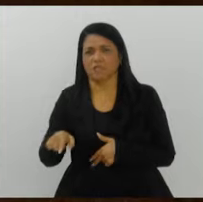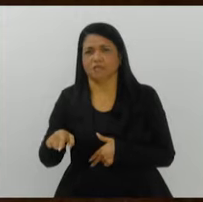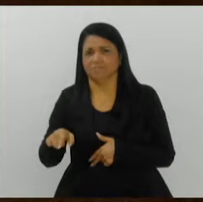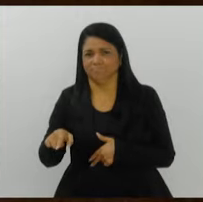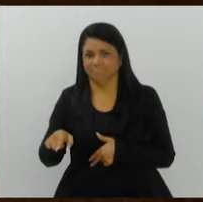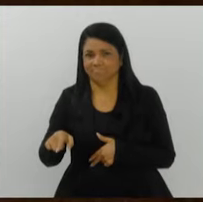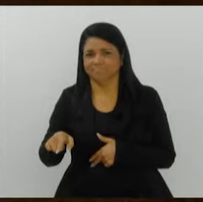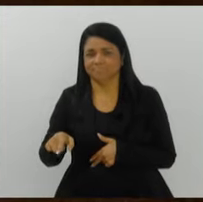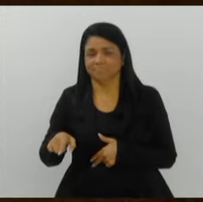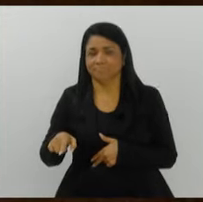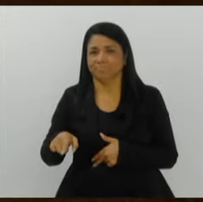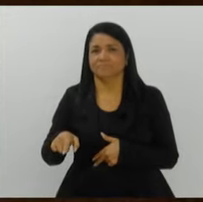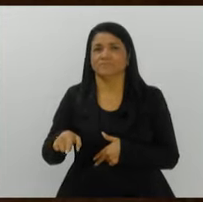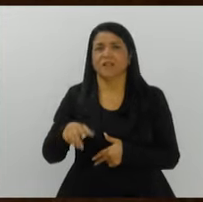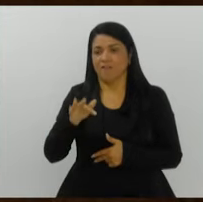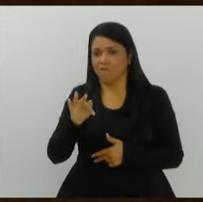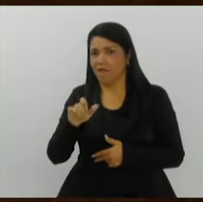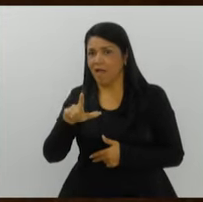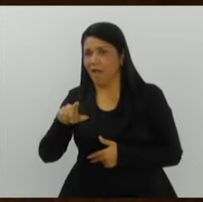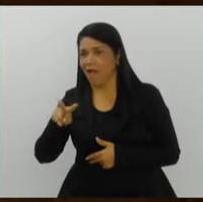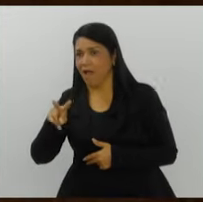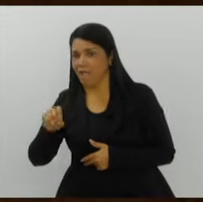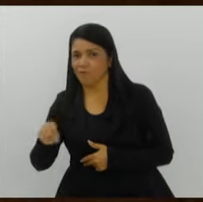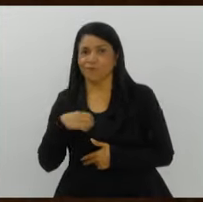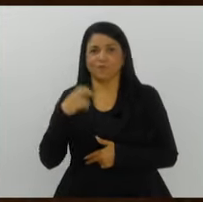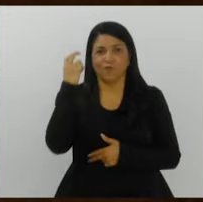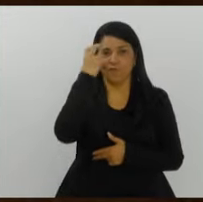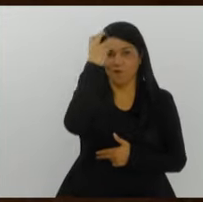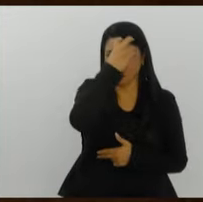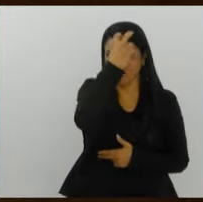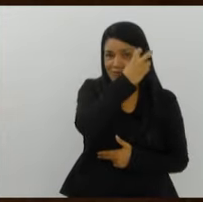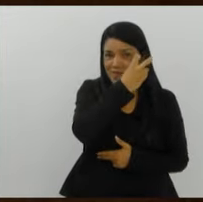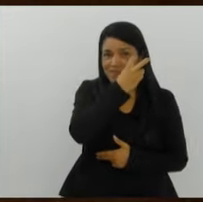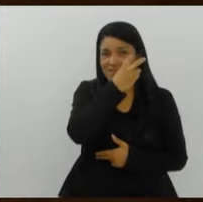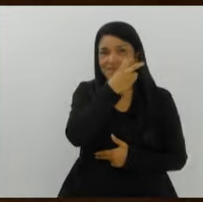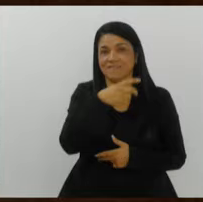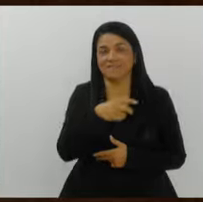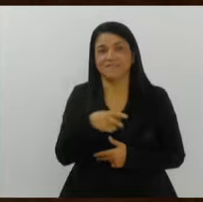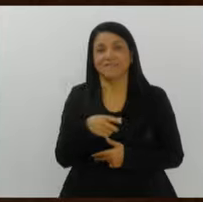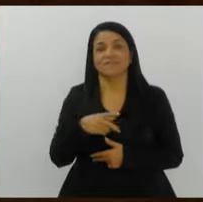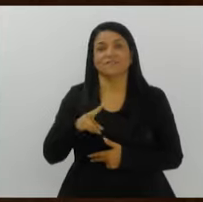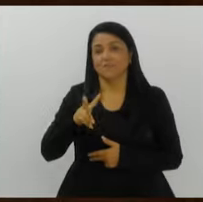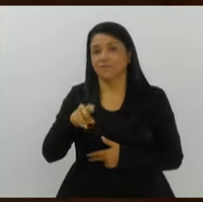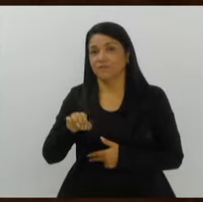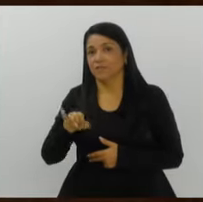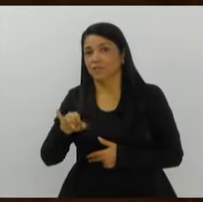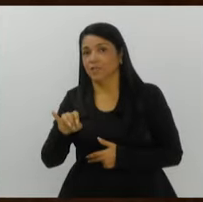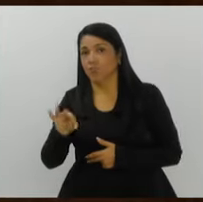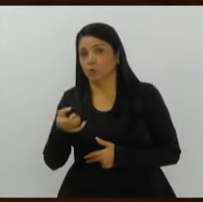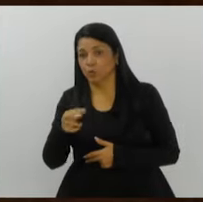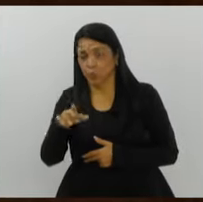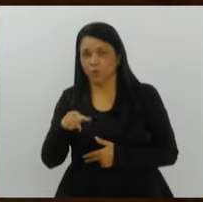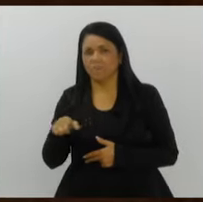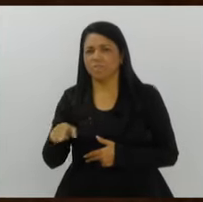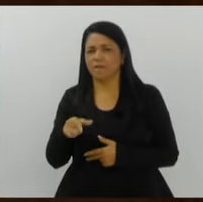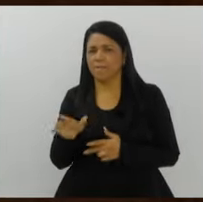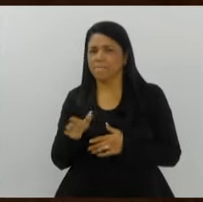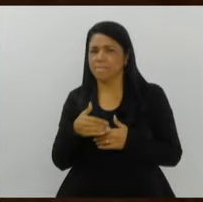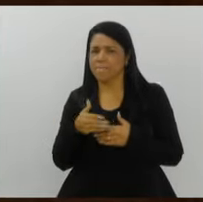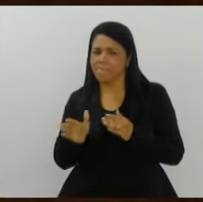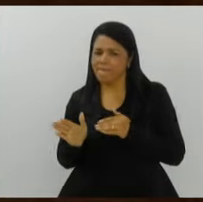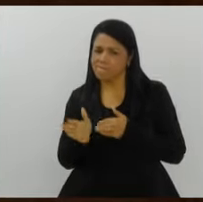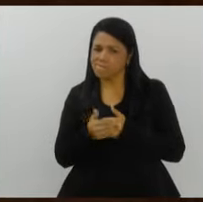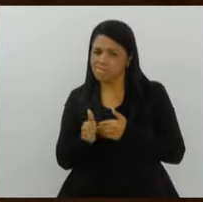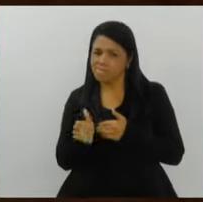essa casa, Flávio Serafini, Verônica Lima, Vitor Júnior, passam pano. São passadores